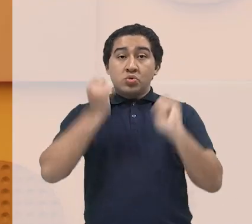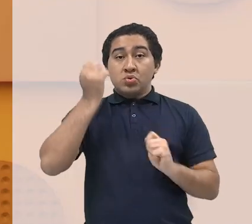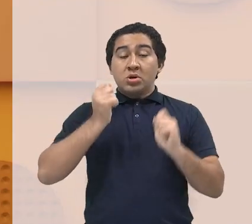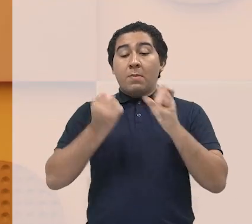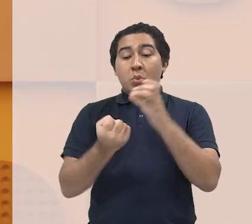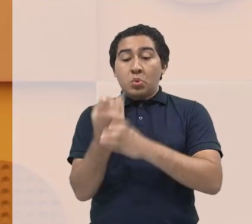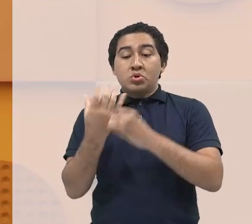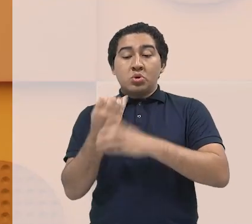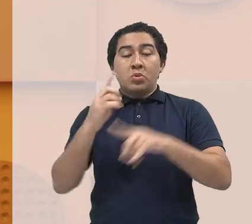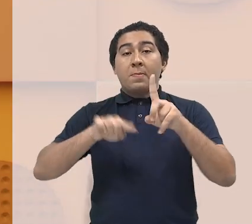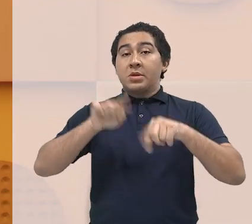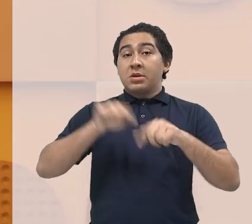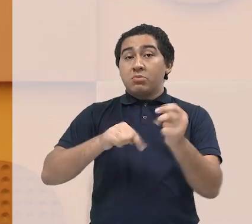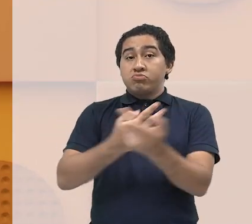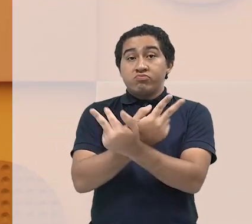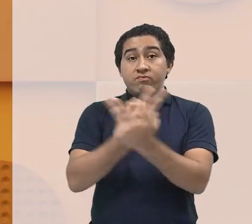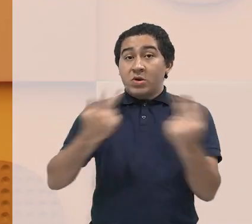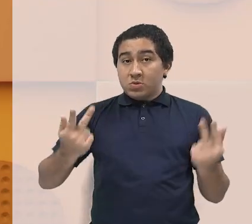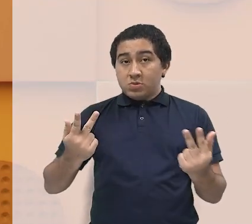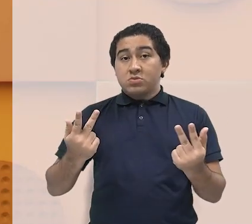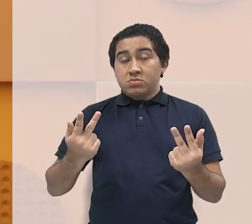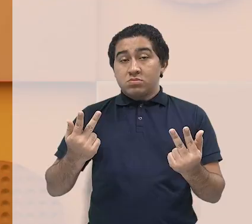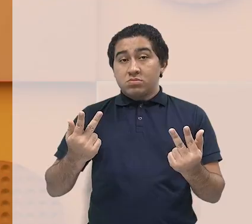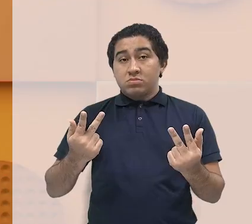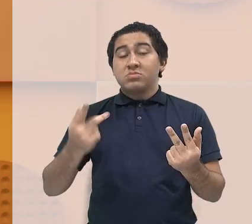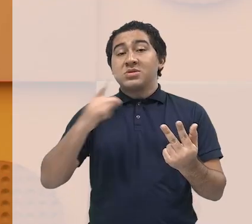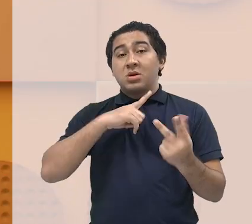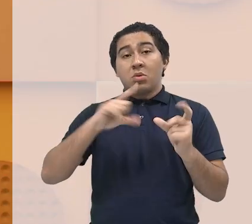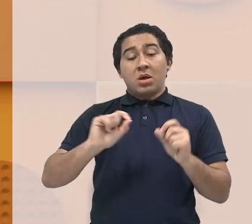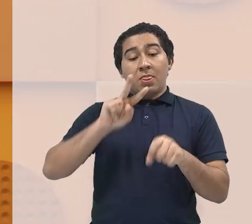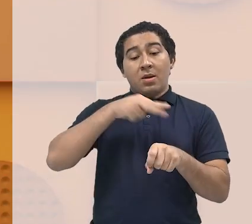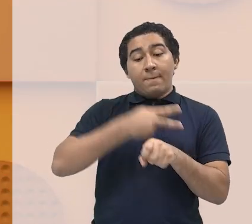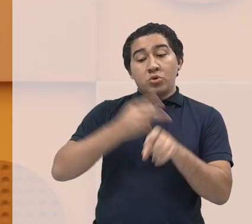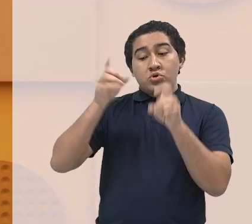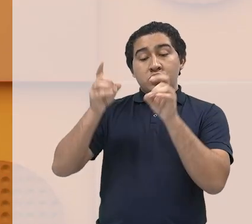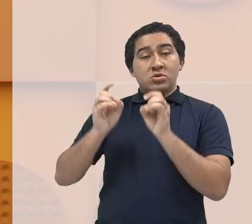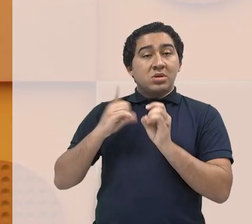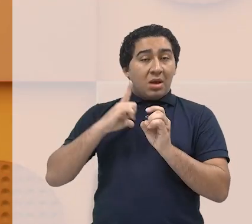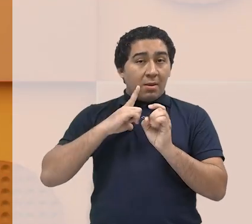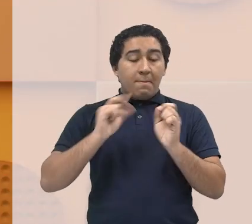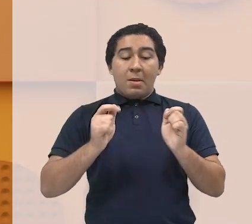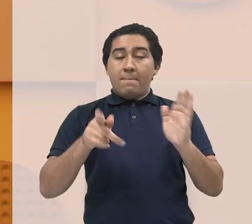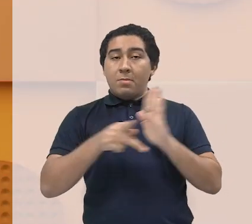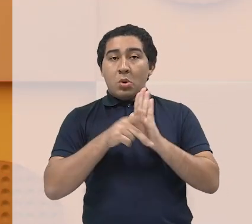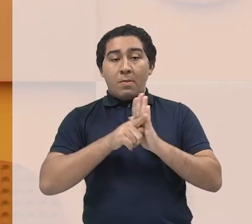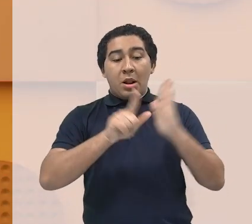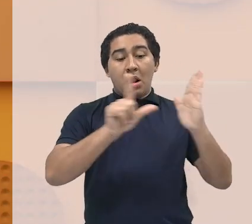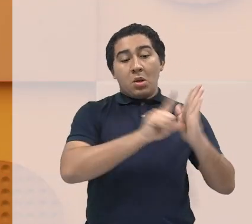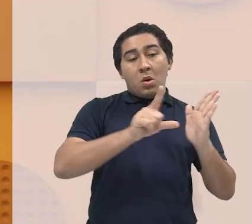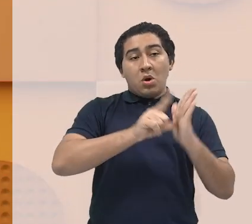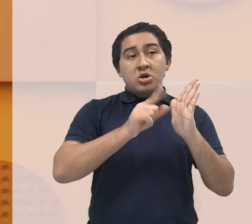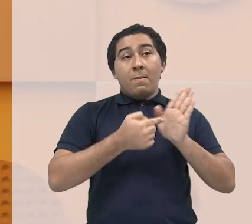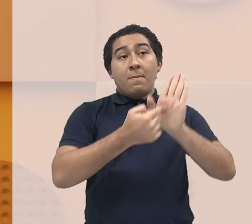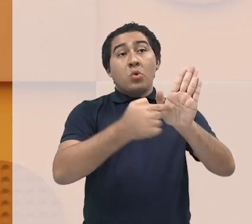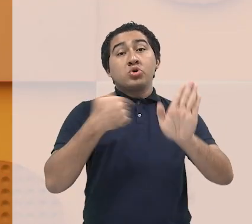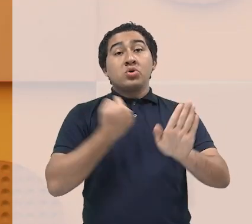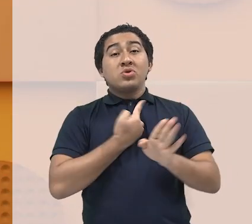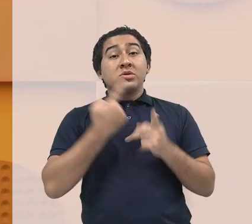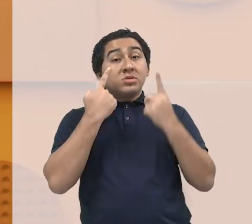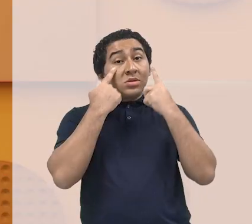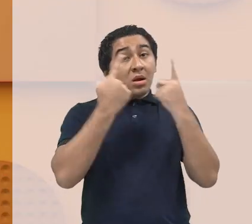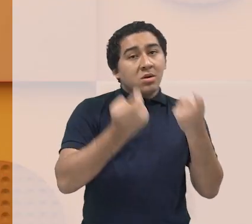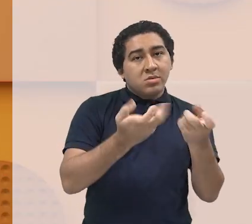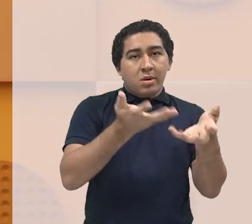produção de produtos diversos, que são jogados todos os dias nas vitrines, nas lojas e que nós, como consumidores, temos a tendência de